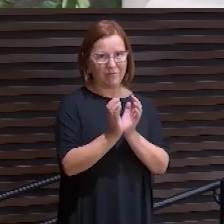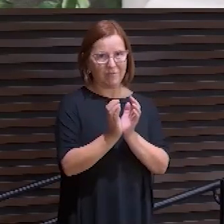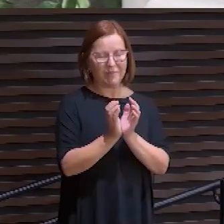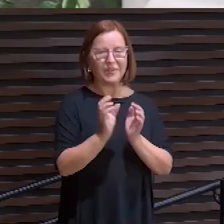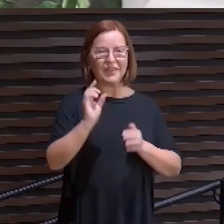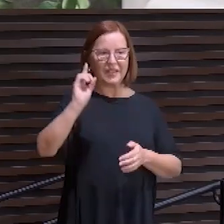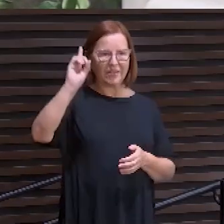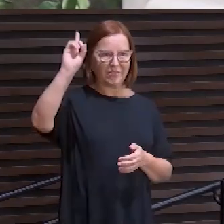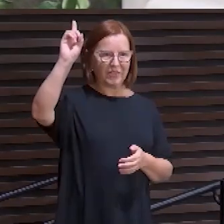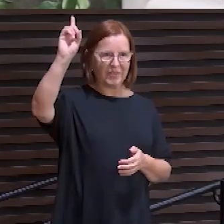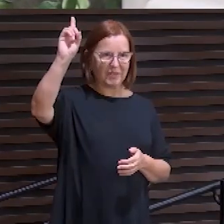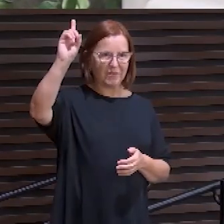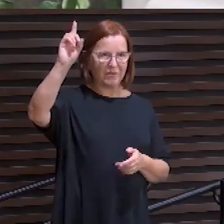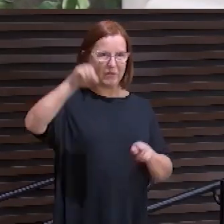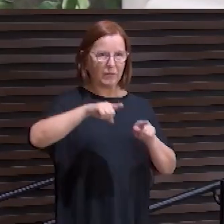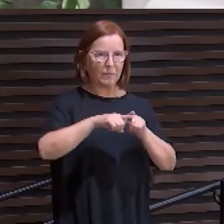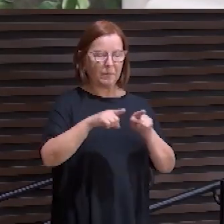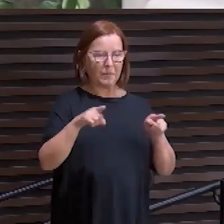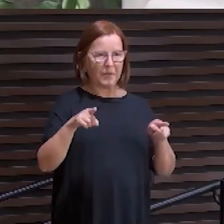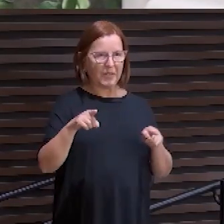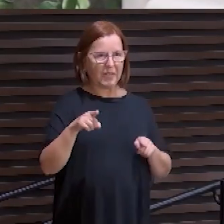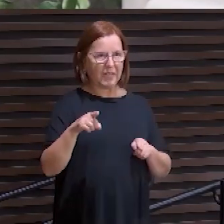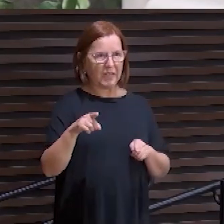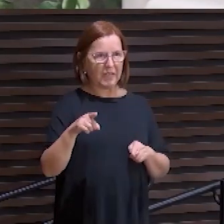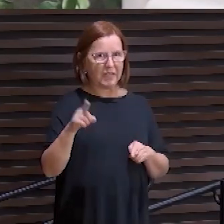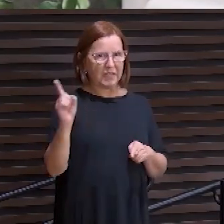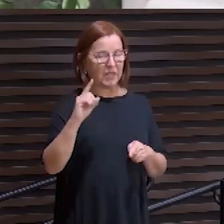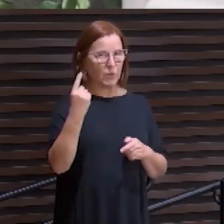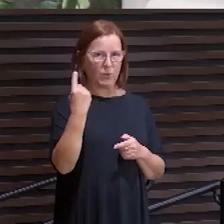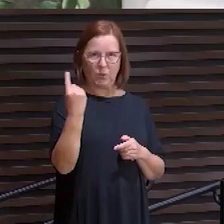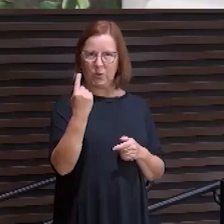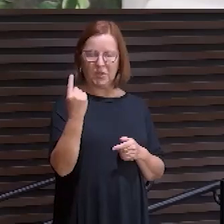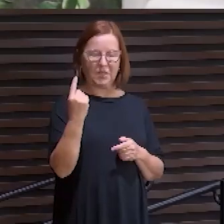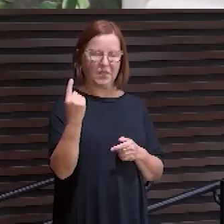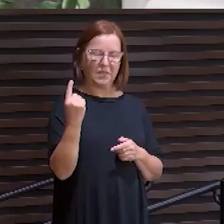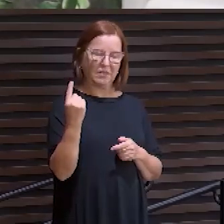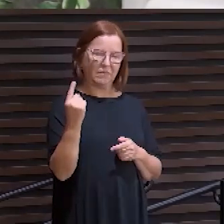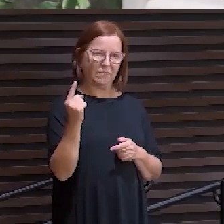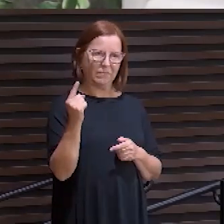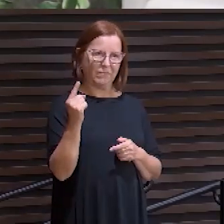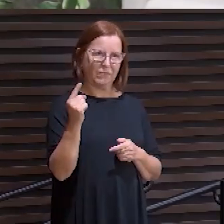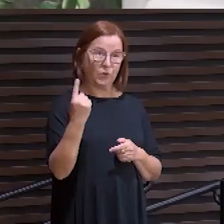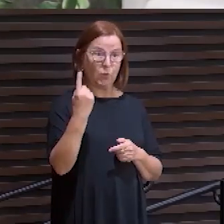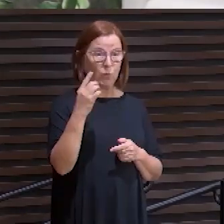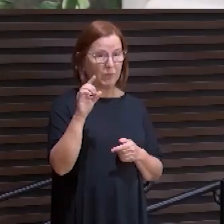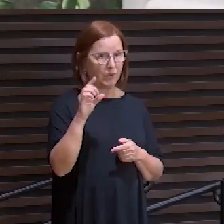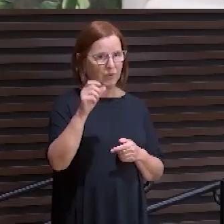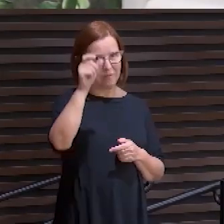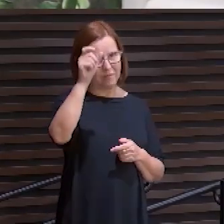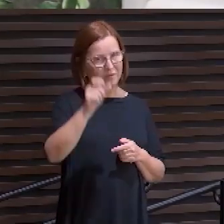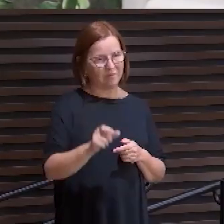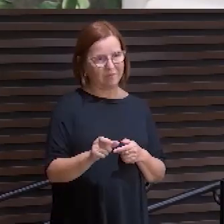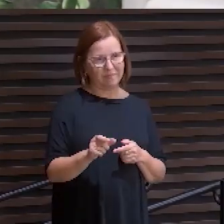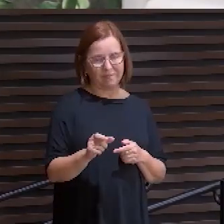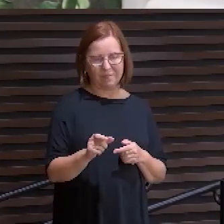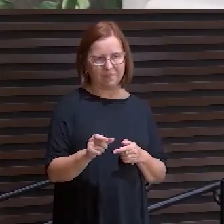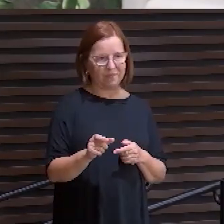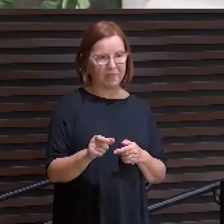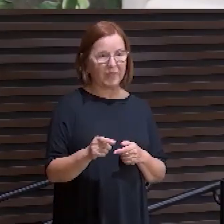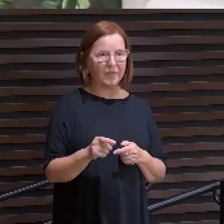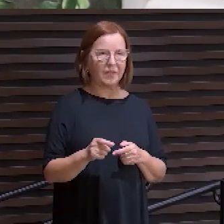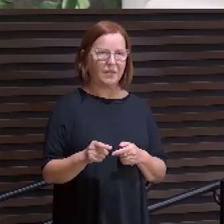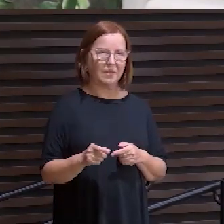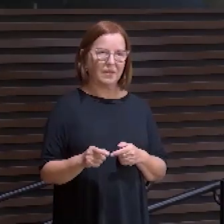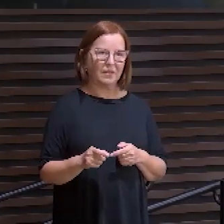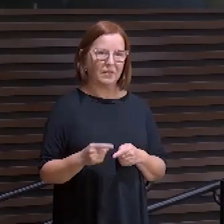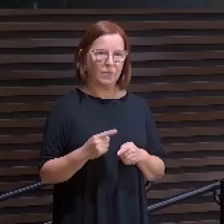Deus, mas ele não é individual no sentido de uma só pessoa. Porque,